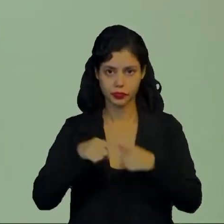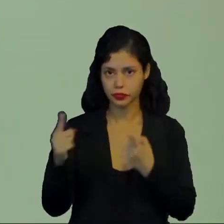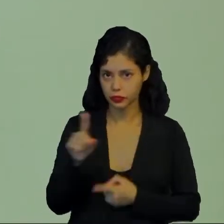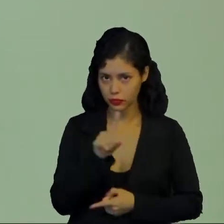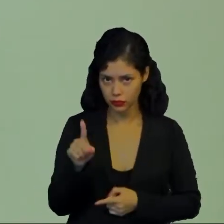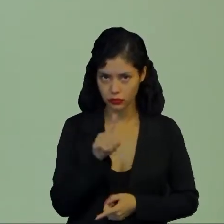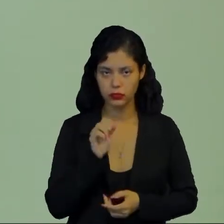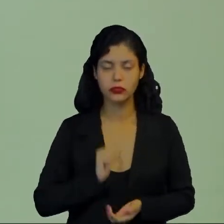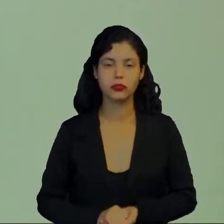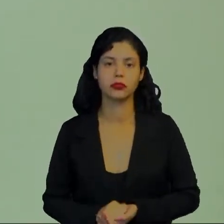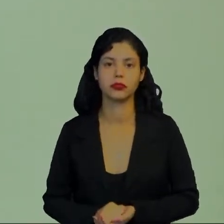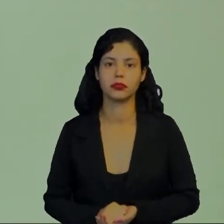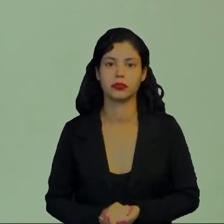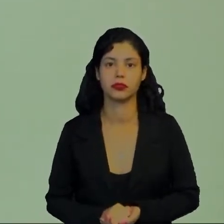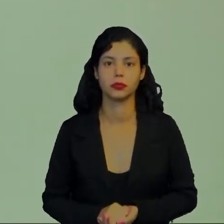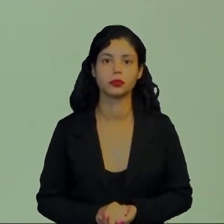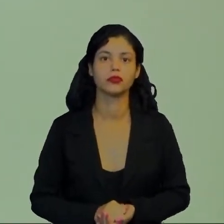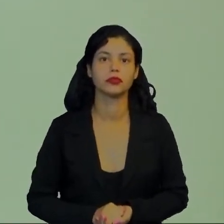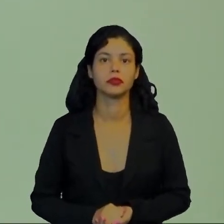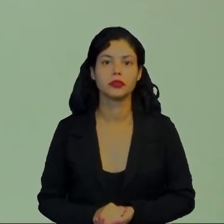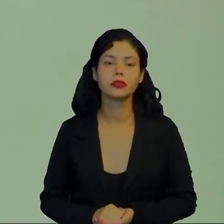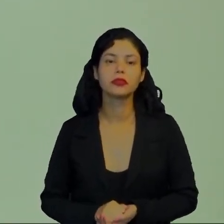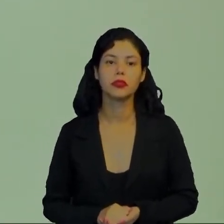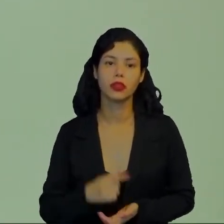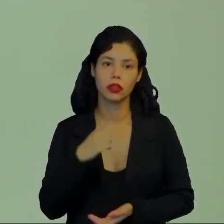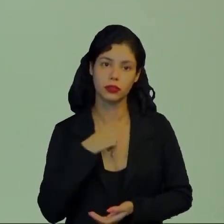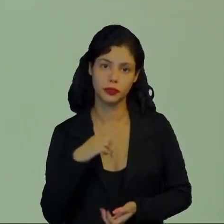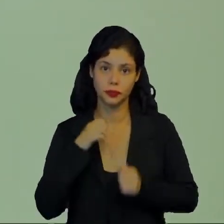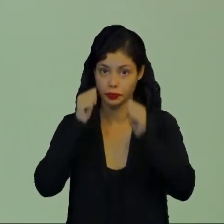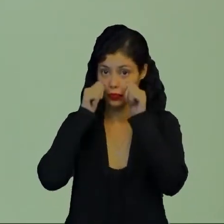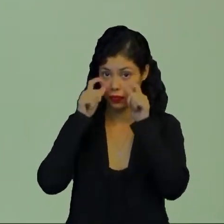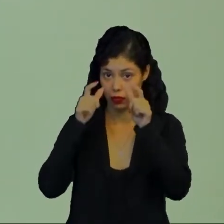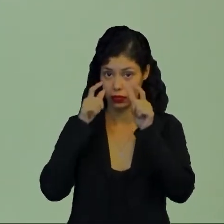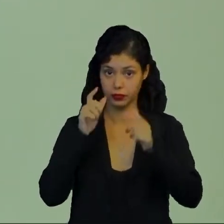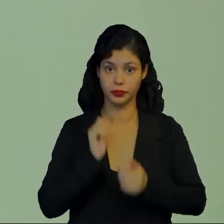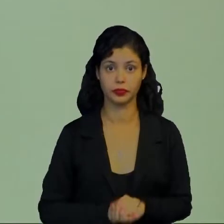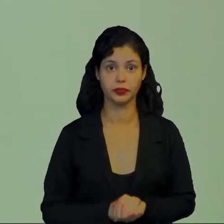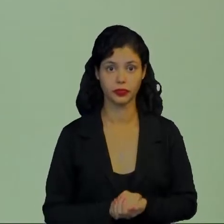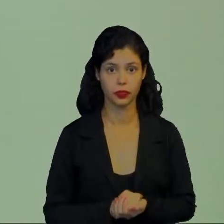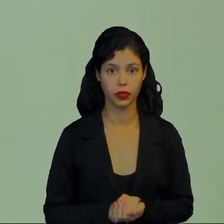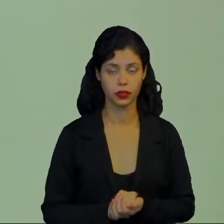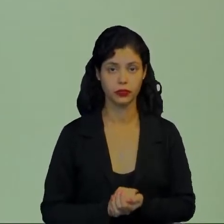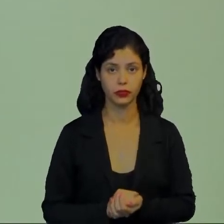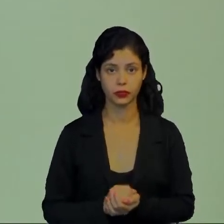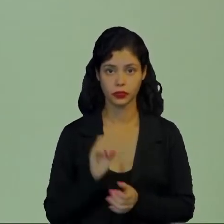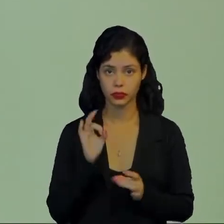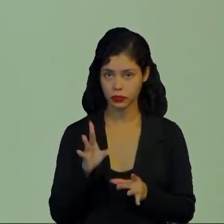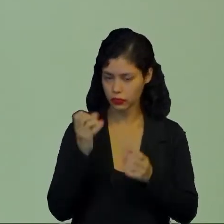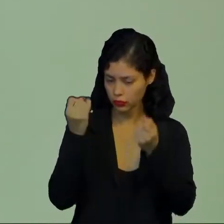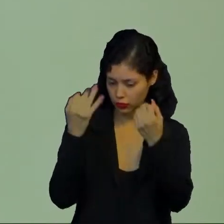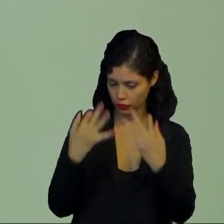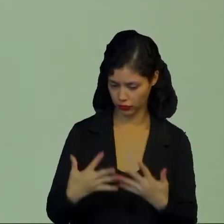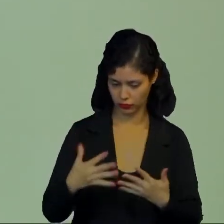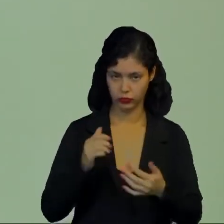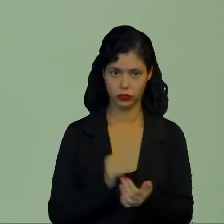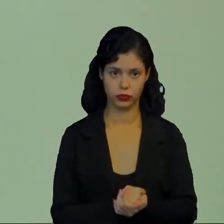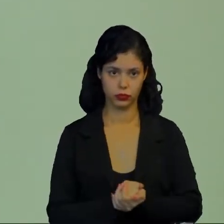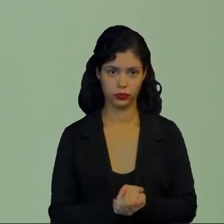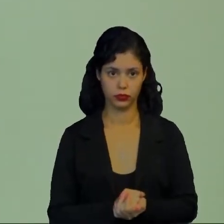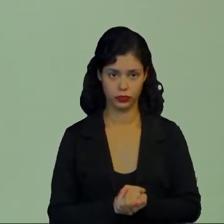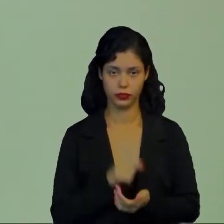não, tá? A gente tem que sempre prestar muita atenção nas explicações. Por